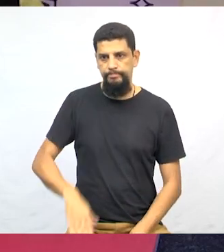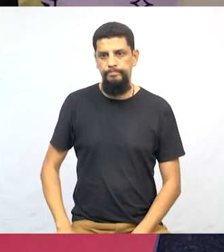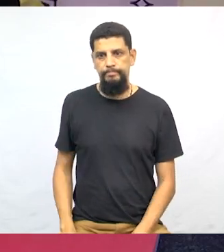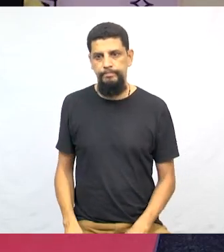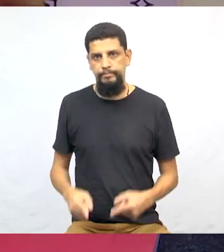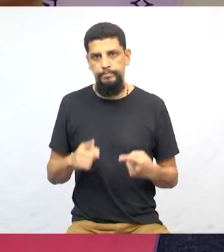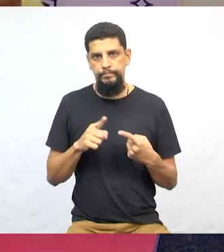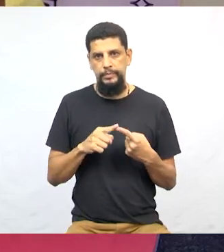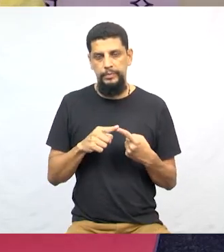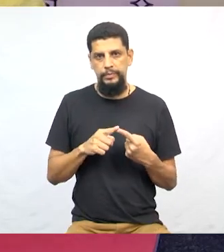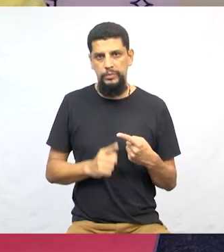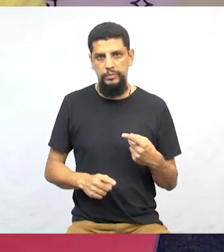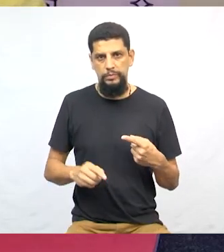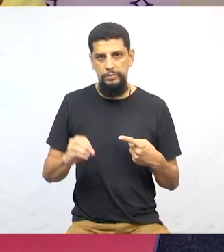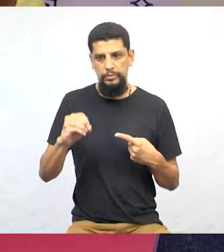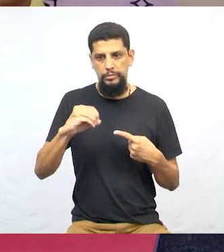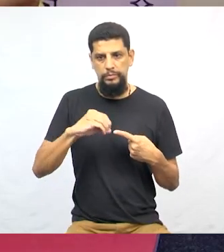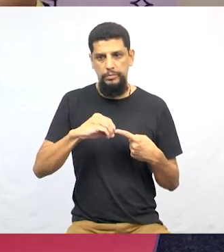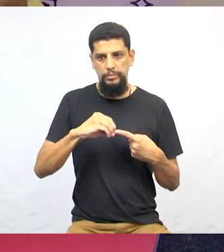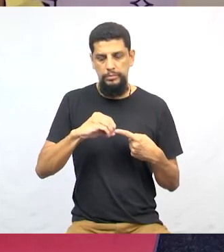azul.